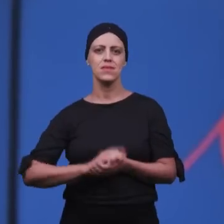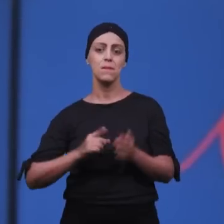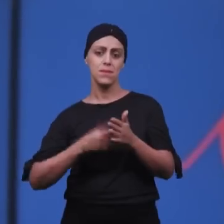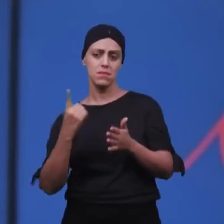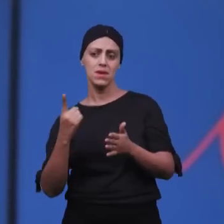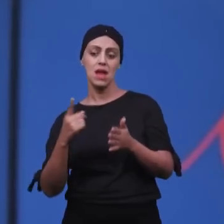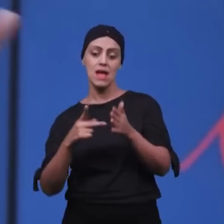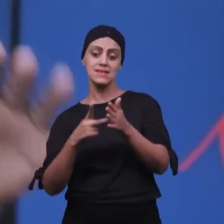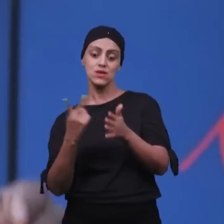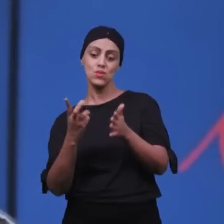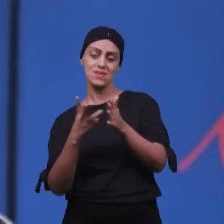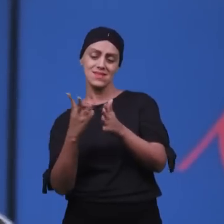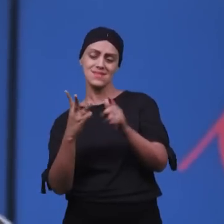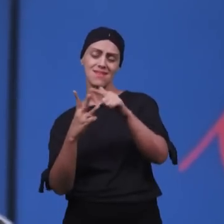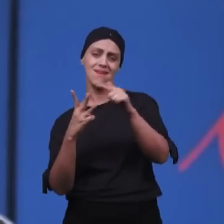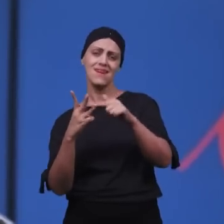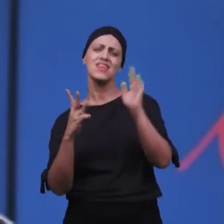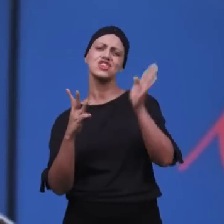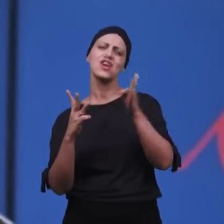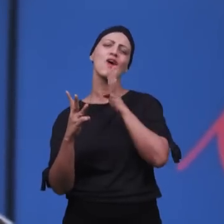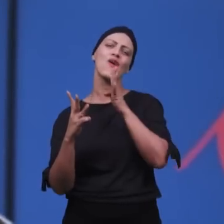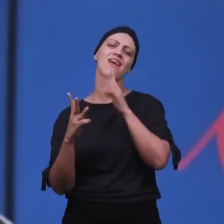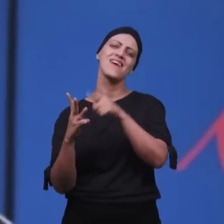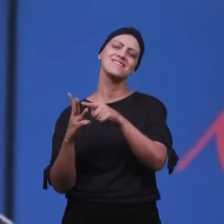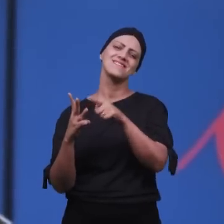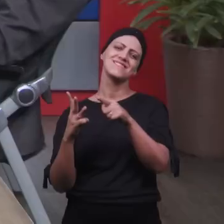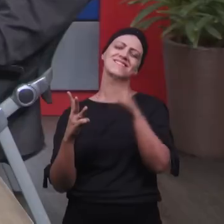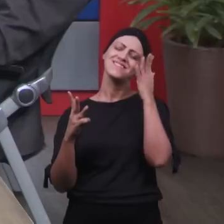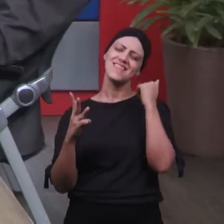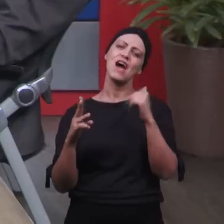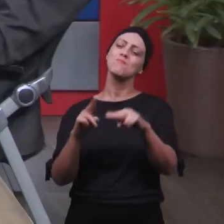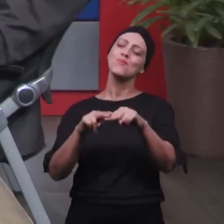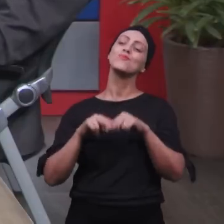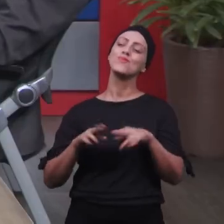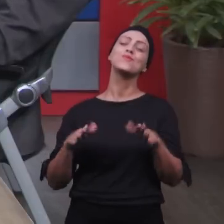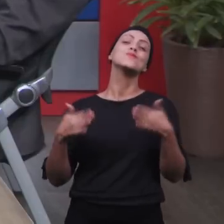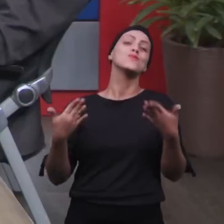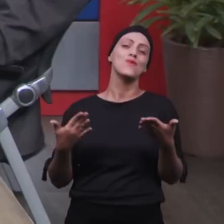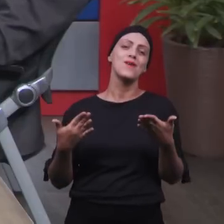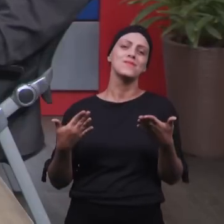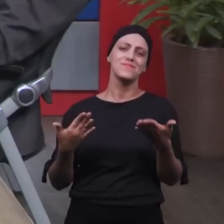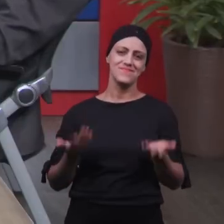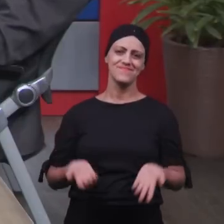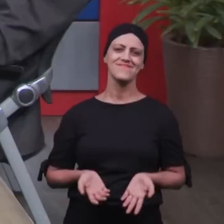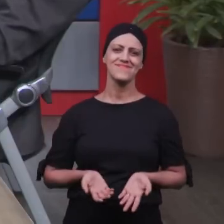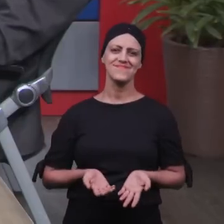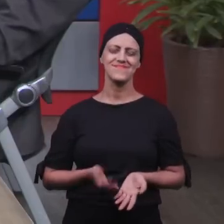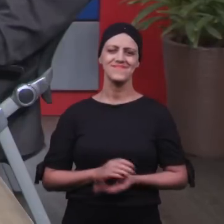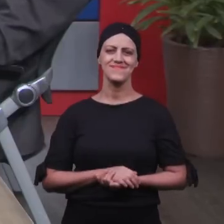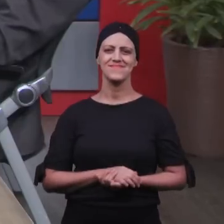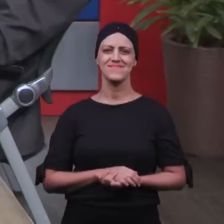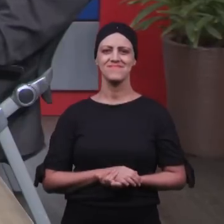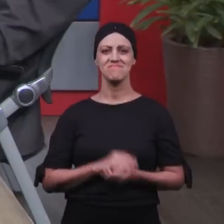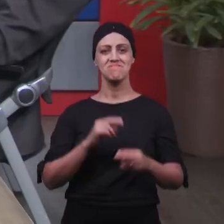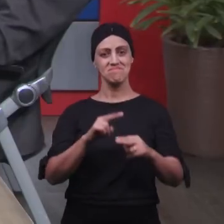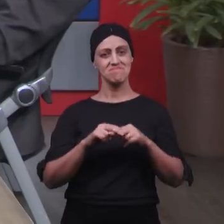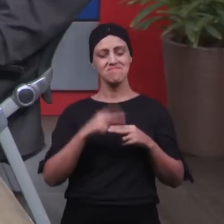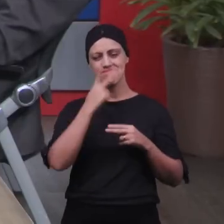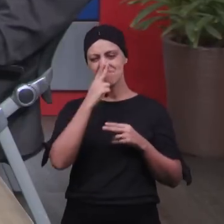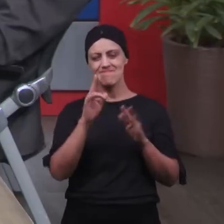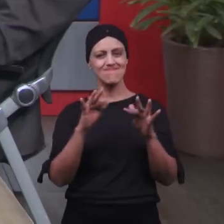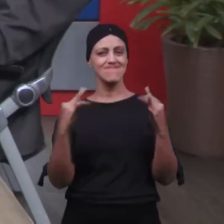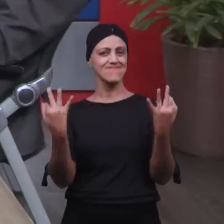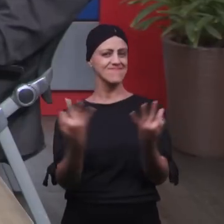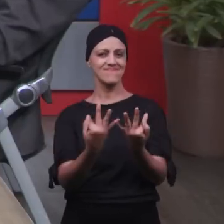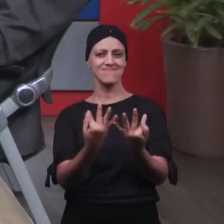terceira vez, a gente já sabe qual é o problema. Se familiariza. Né? Exatamente. Então, é por isso que esse programa é um programa familiar. É